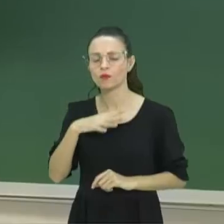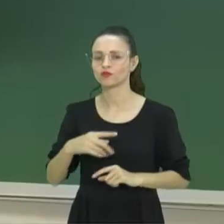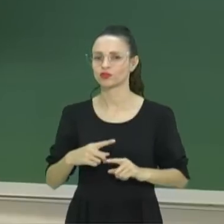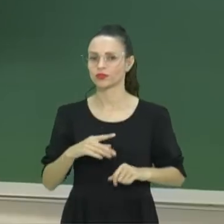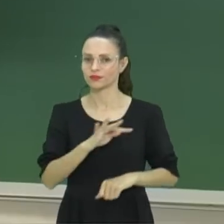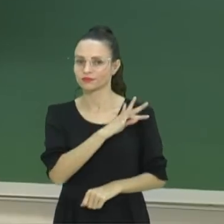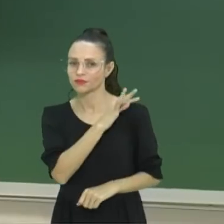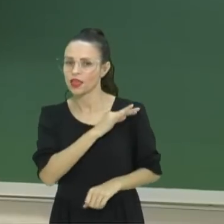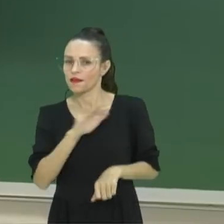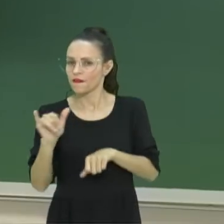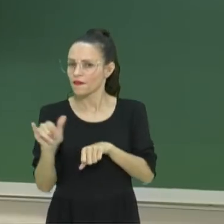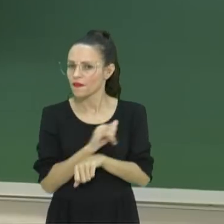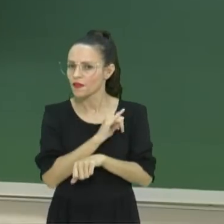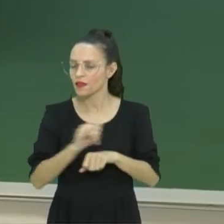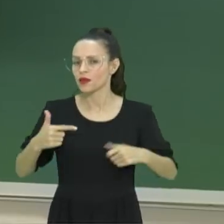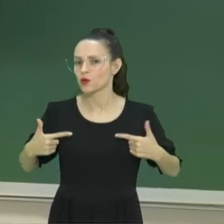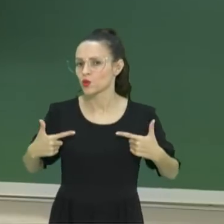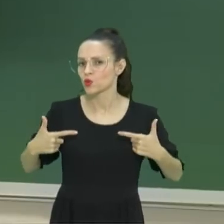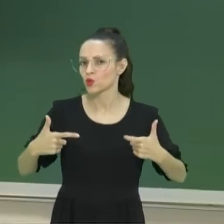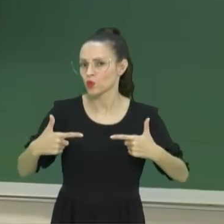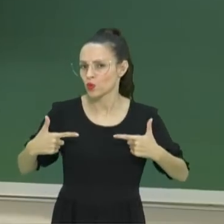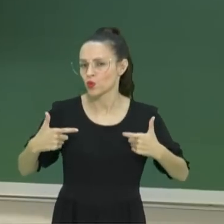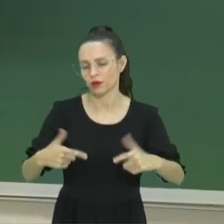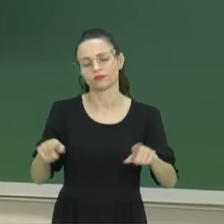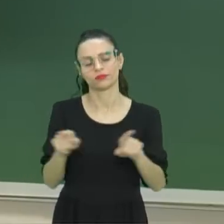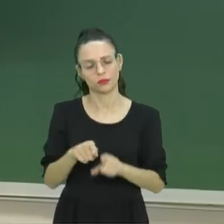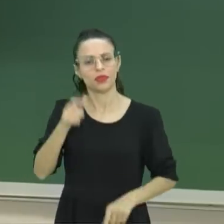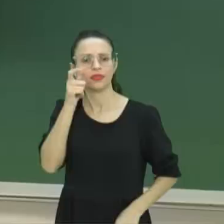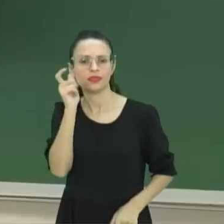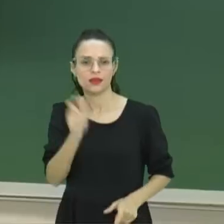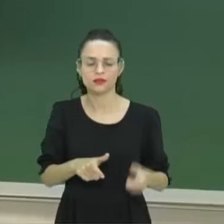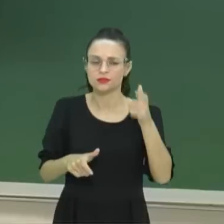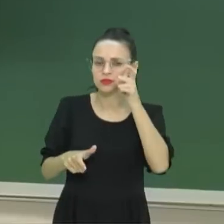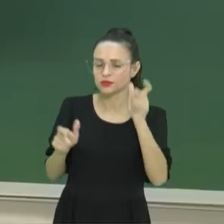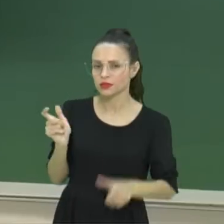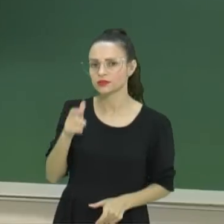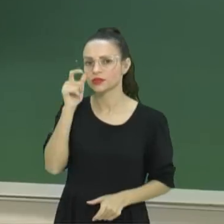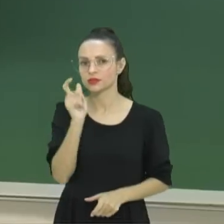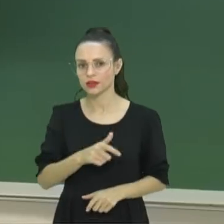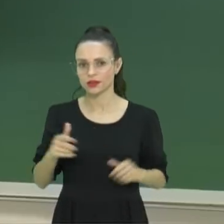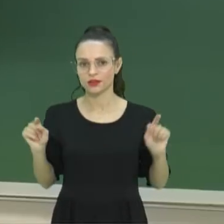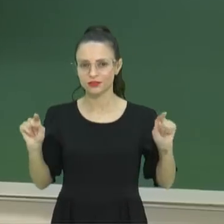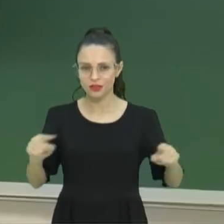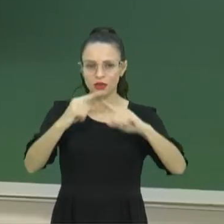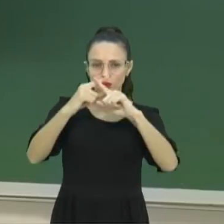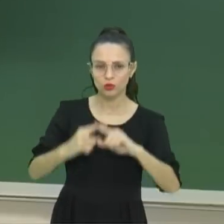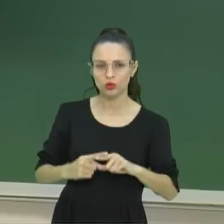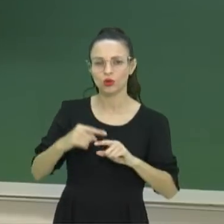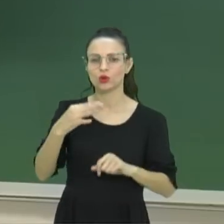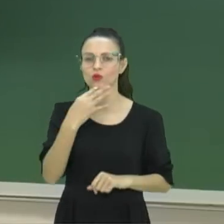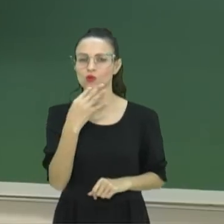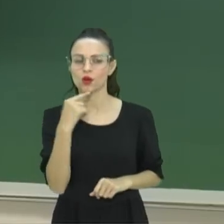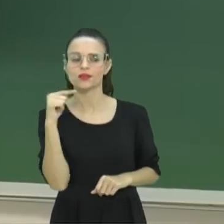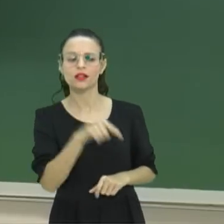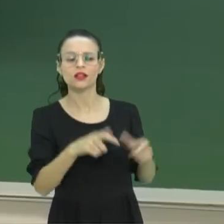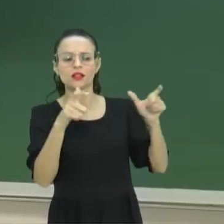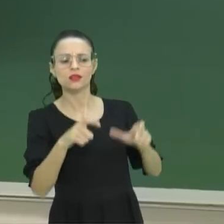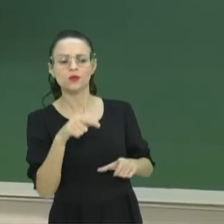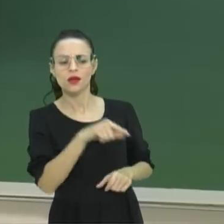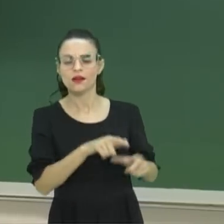guerra também havia grandes interesses de que fossem desenvolvidas. Conhecer o território do